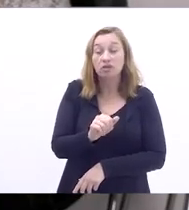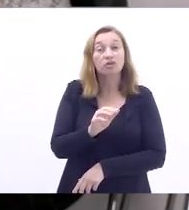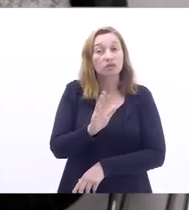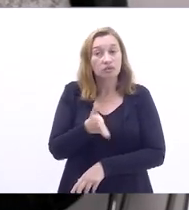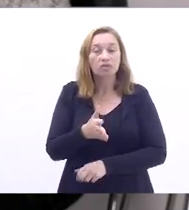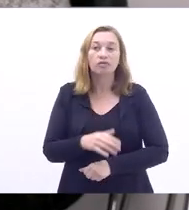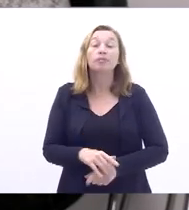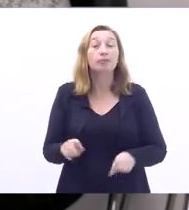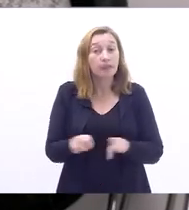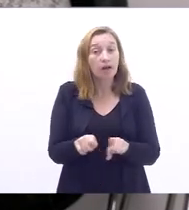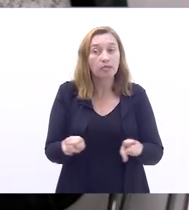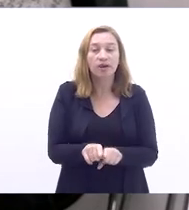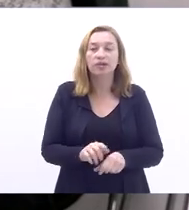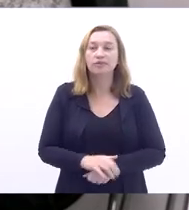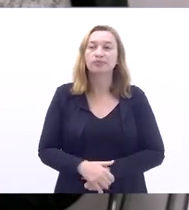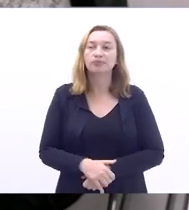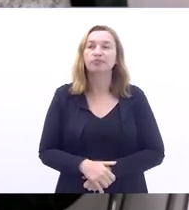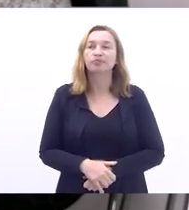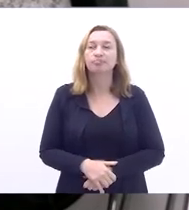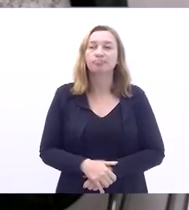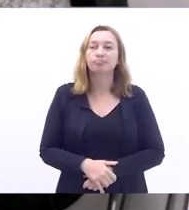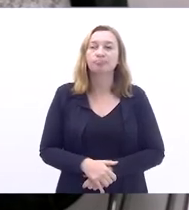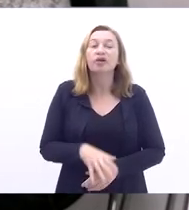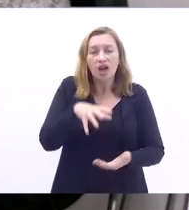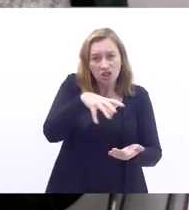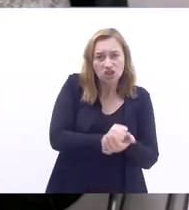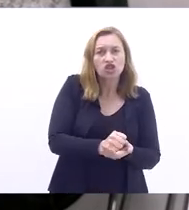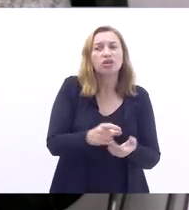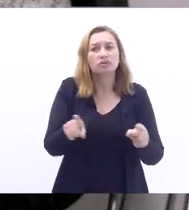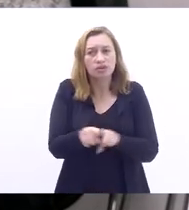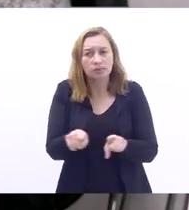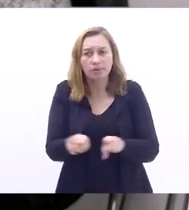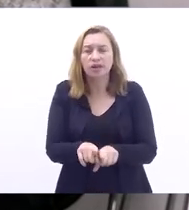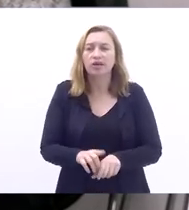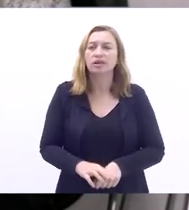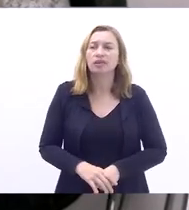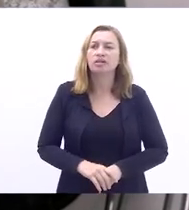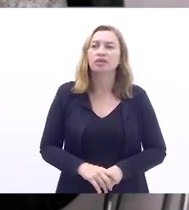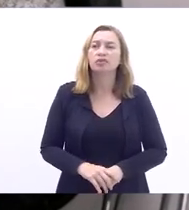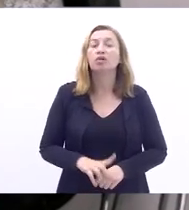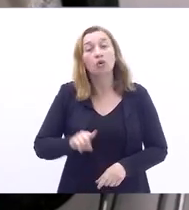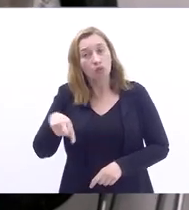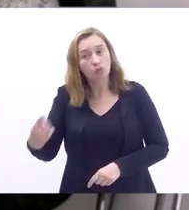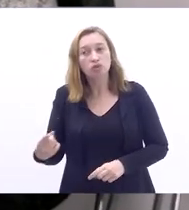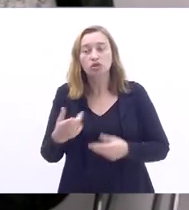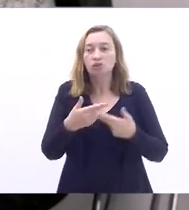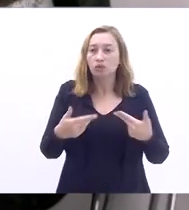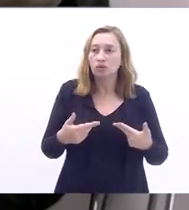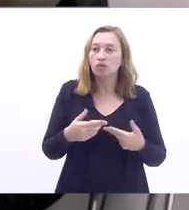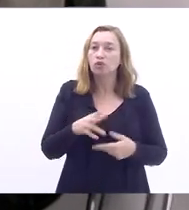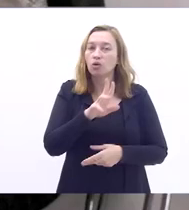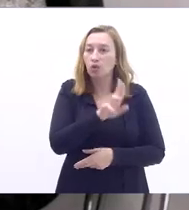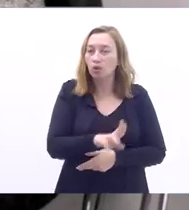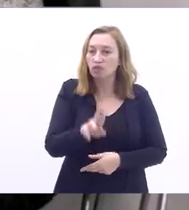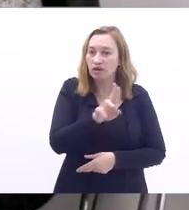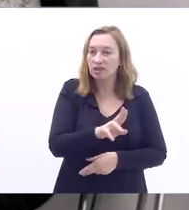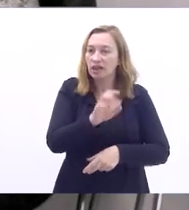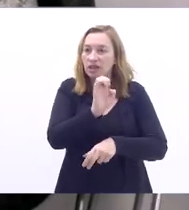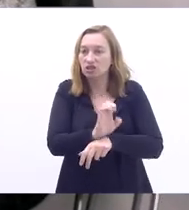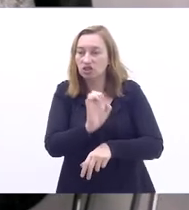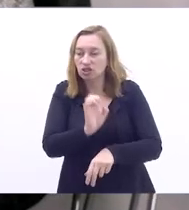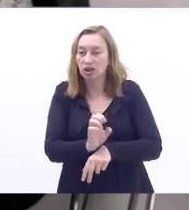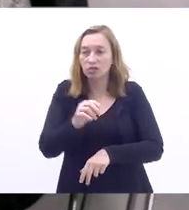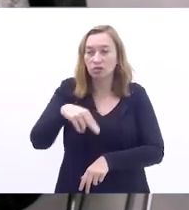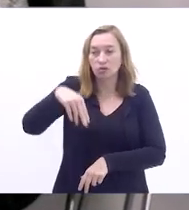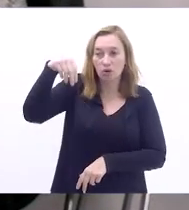estava lá também né isso tem que estar registrado outra coisa ao entre também junto com a criação